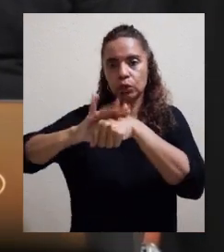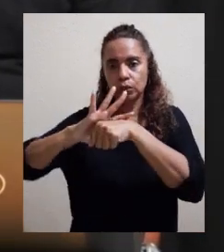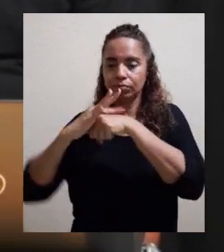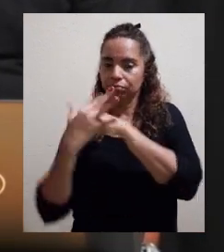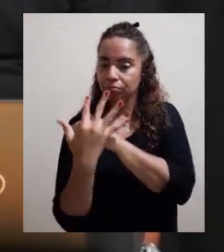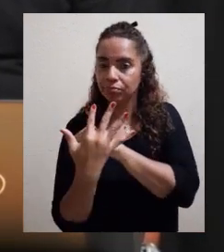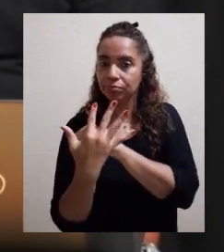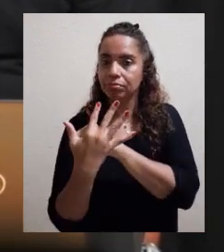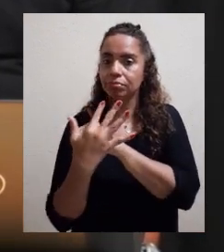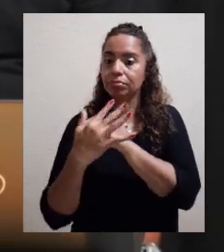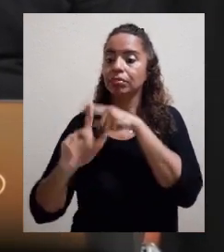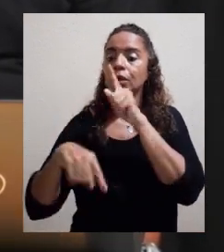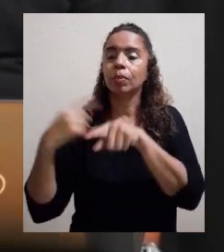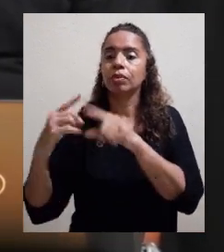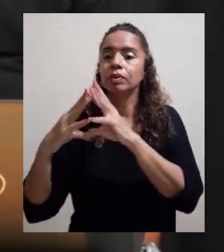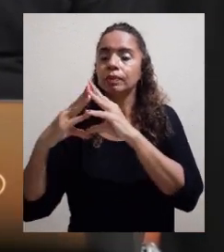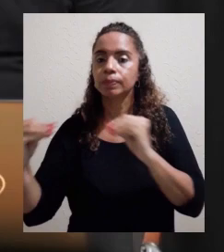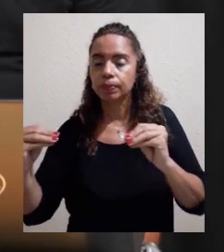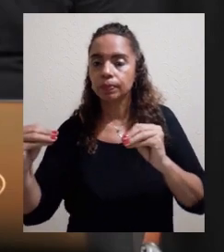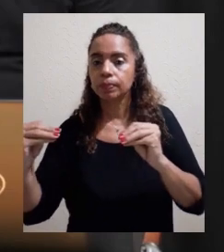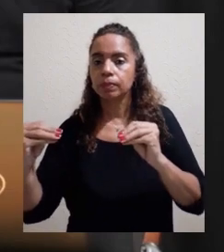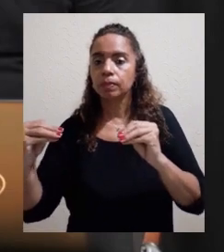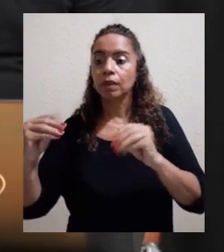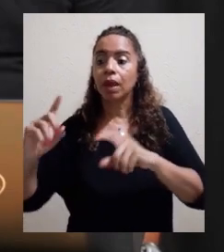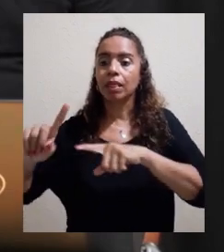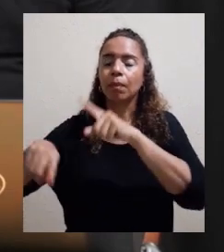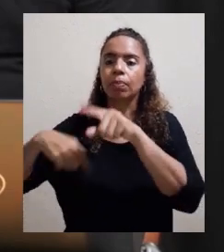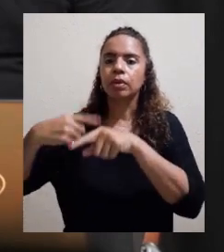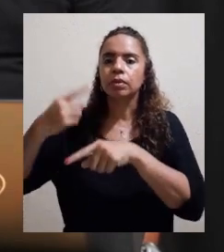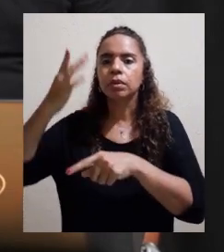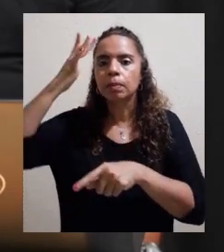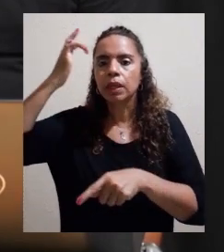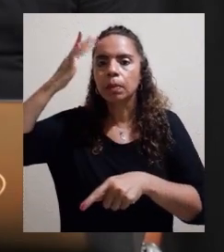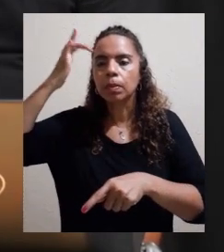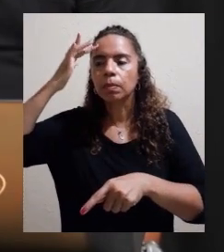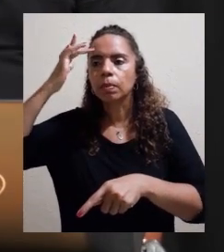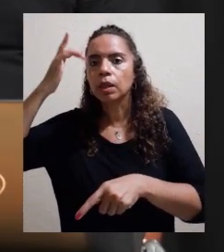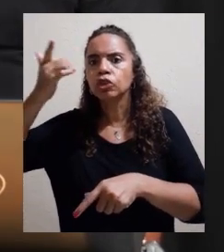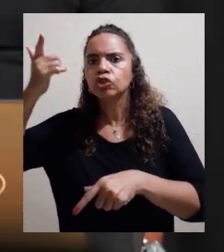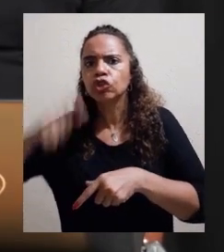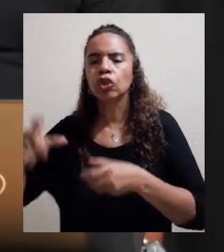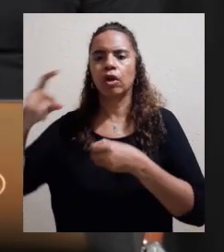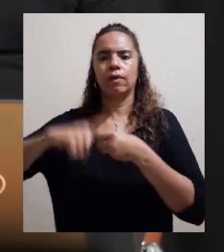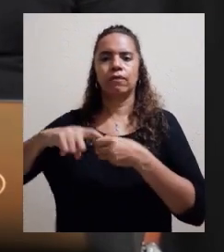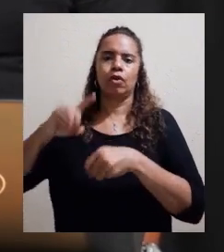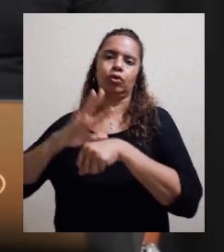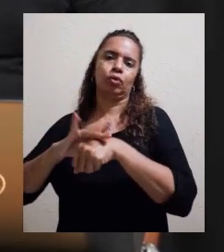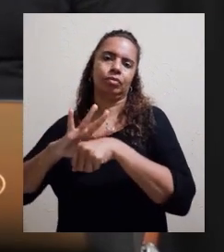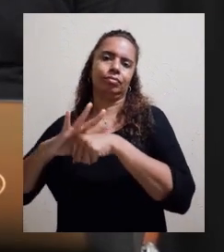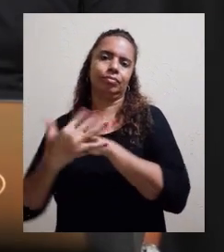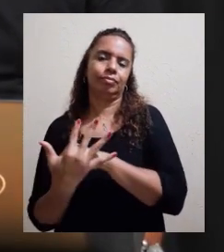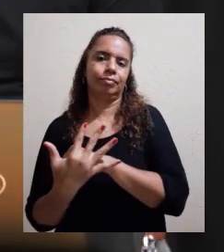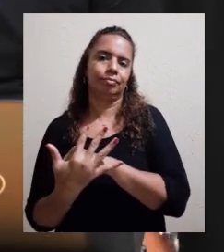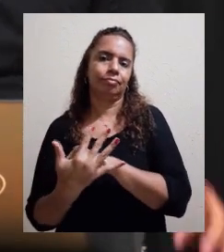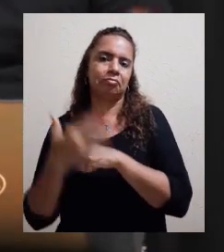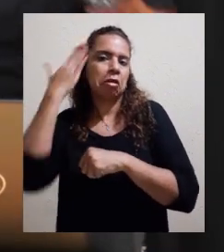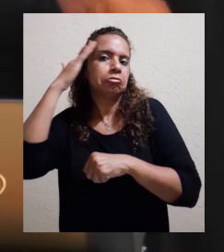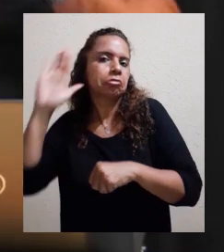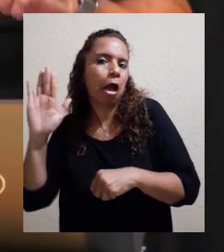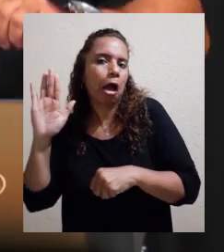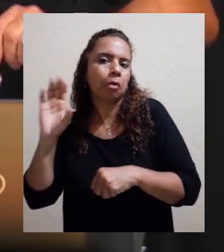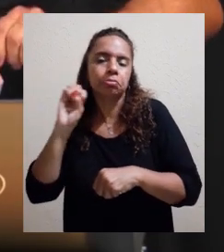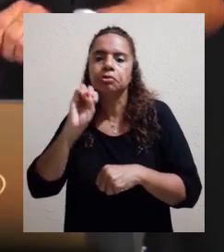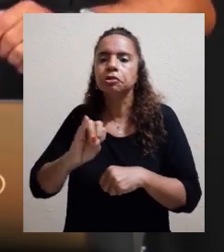reinfecção mesmo, né? A gente, depois, se tiver tempo, a gente pode explicar por quê. Mas ninguém sabe se a imunidade para essa